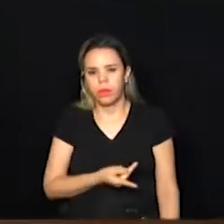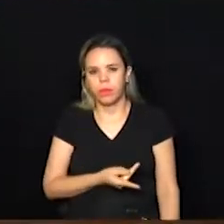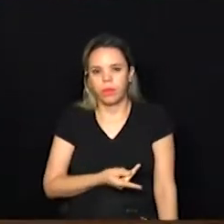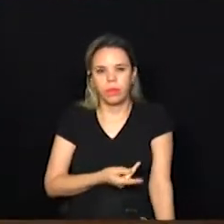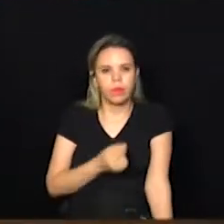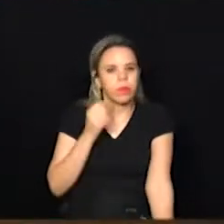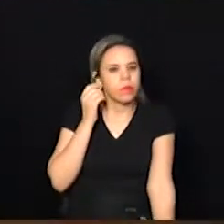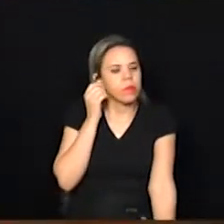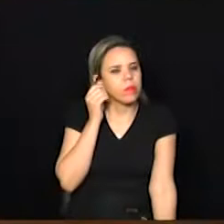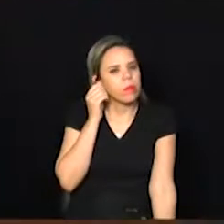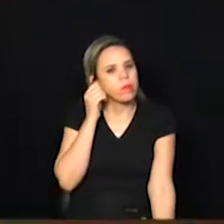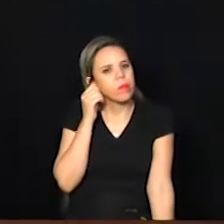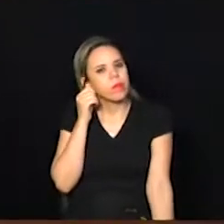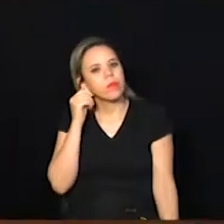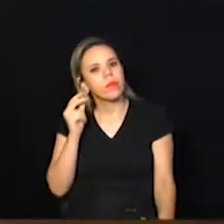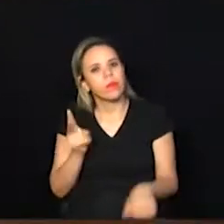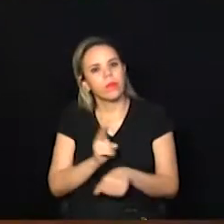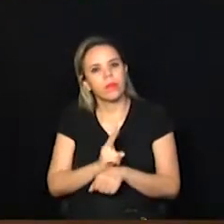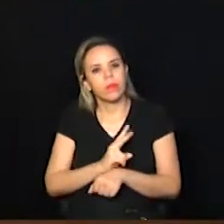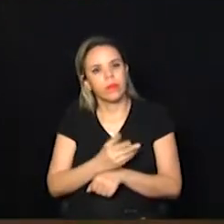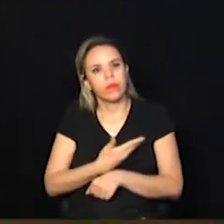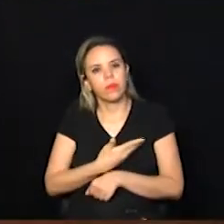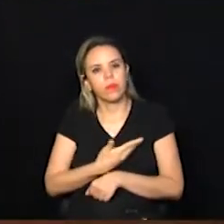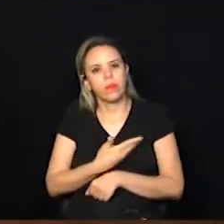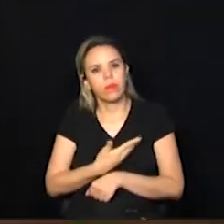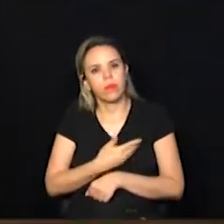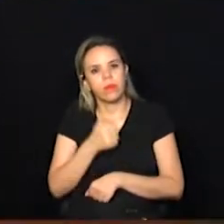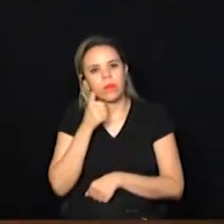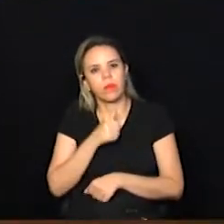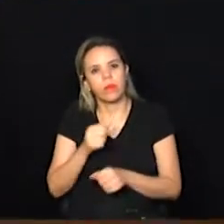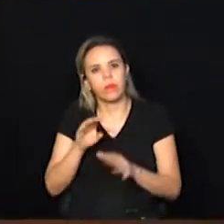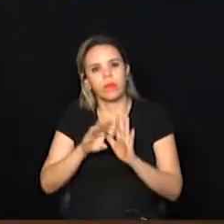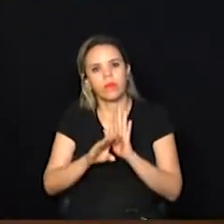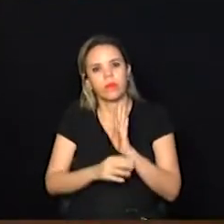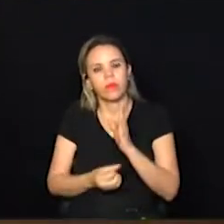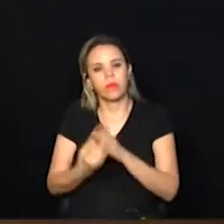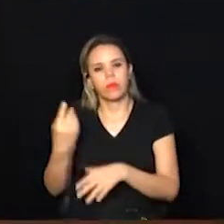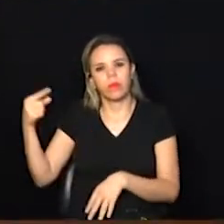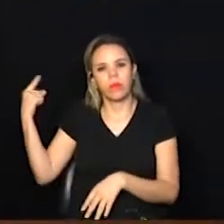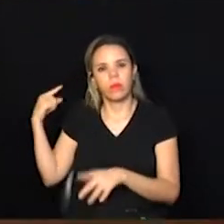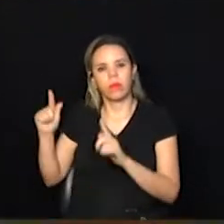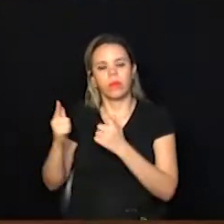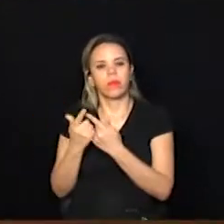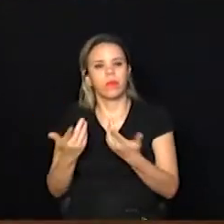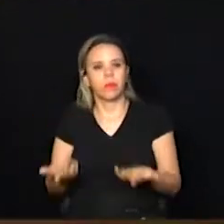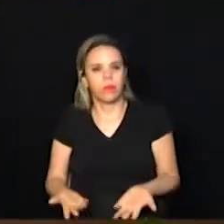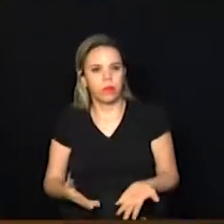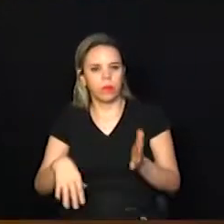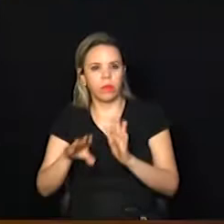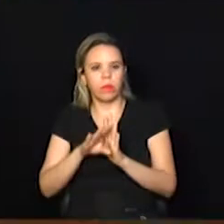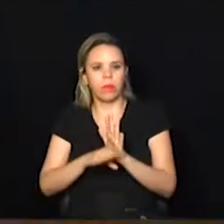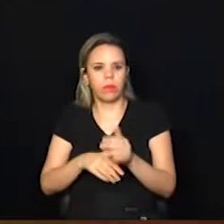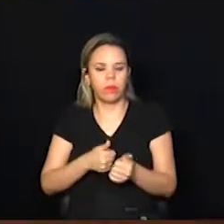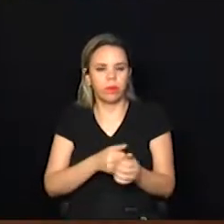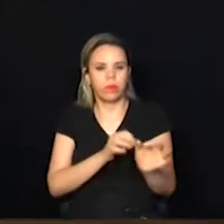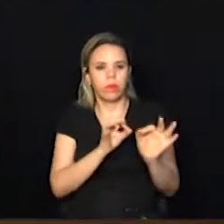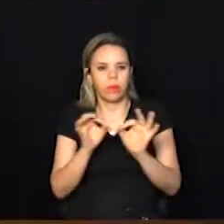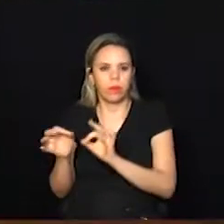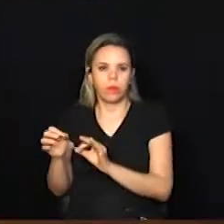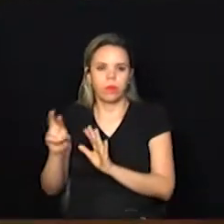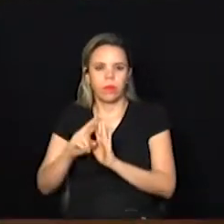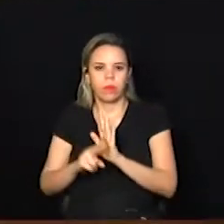questão da Guarda Amigo da Mulher, porque esse é um programa, né, que foi criado na outra gestão, é um programa de acompanhamento das